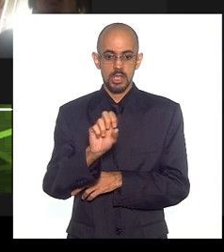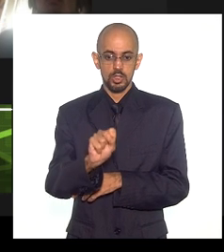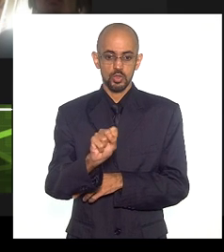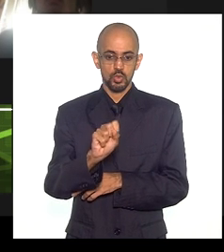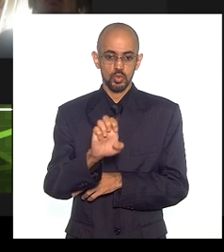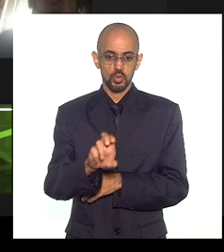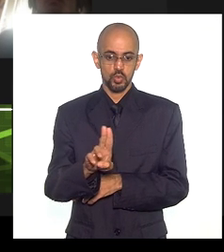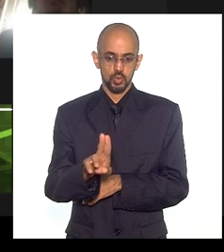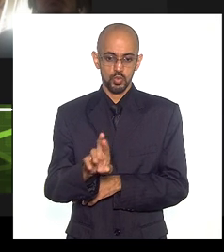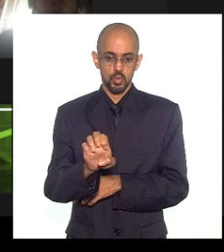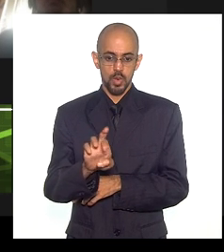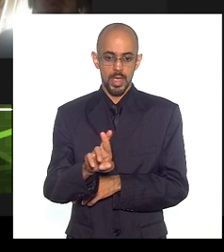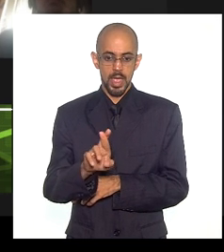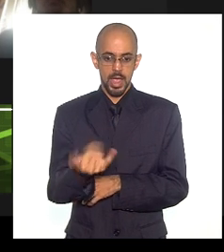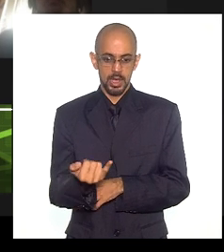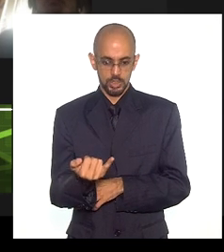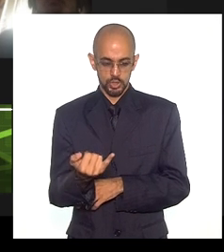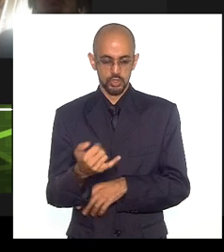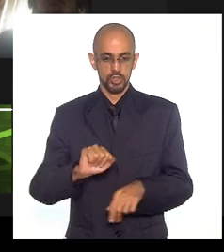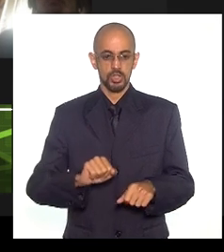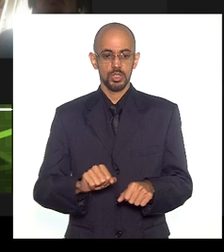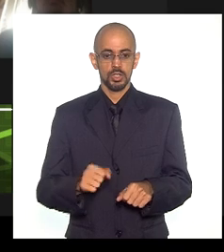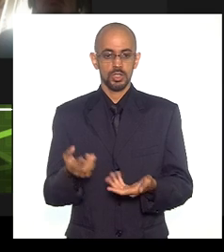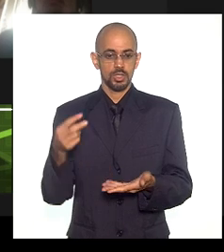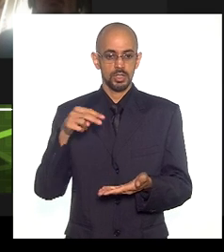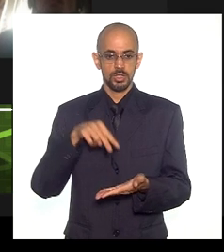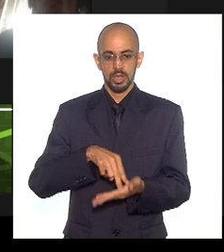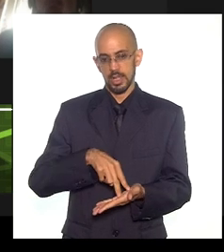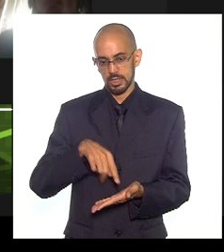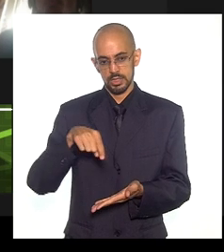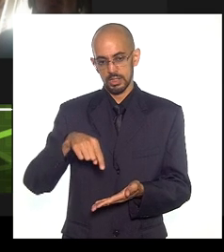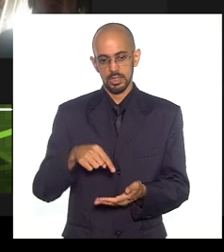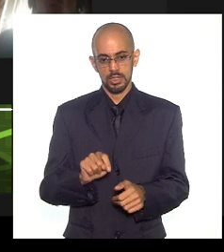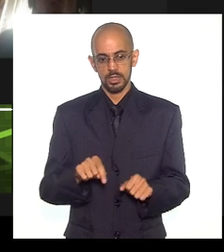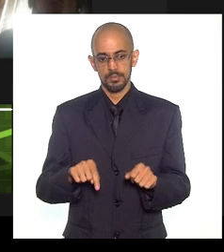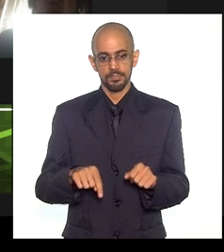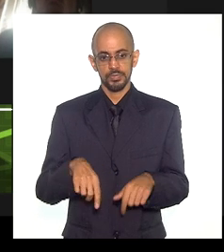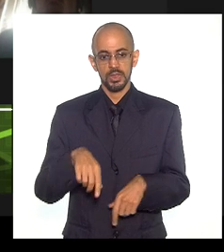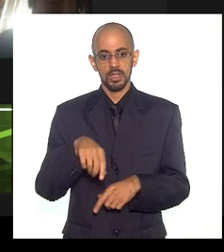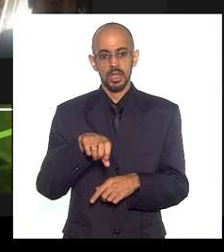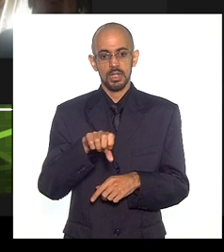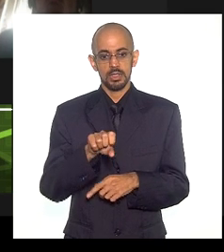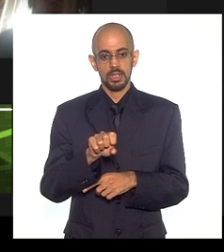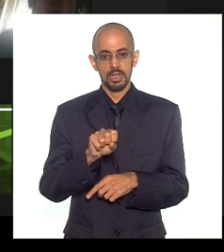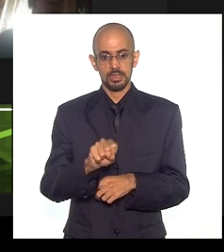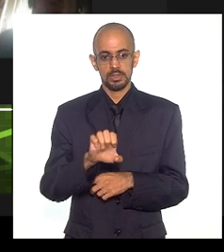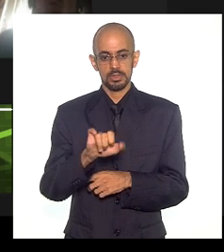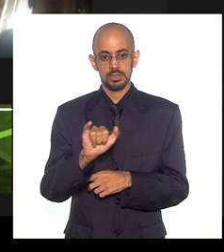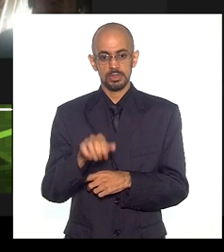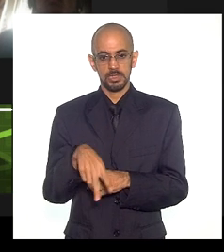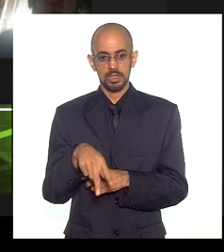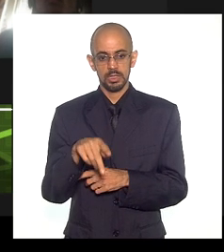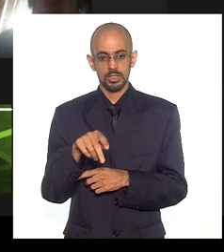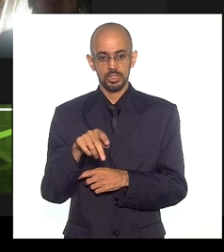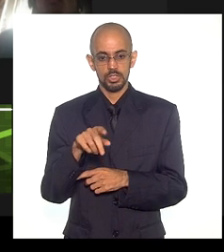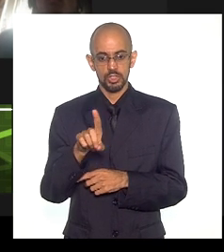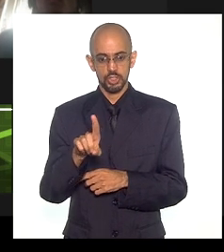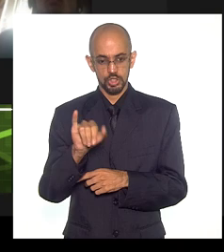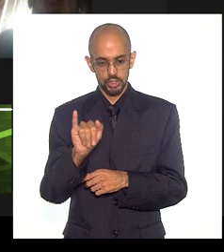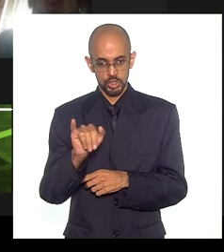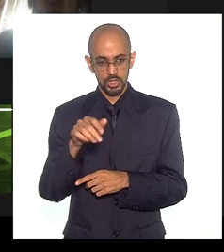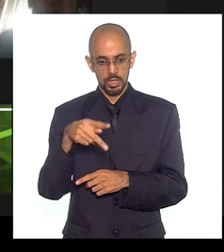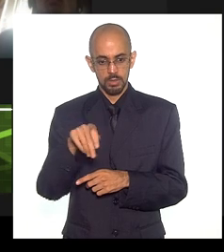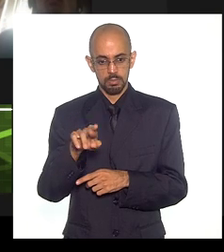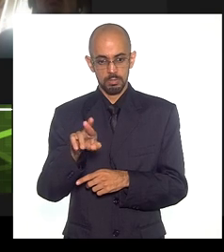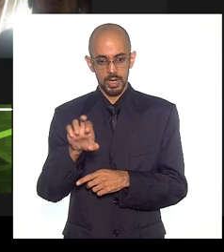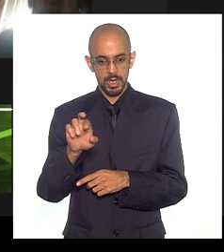Irias, a Beatriz Caldas também aqui se registrou, do Cinto Perj, a Regina de Fátima, Sérgio Dutra, Cássia Gonçalves,